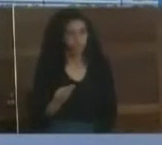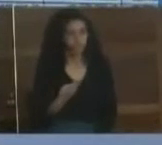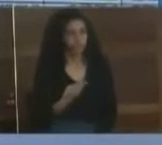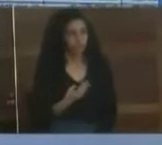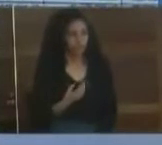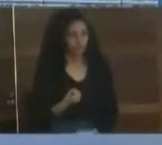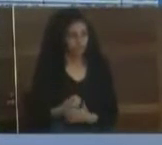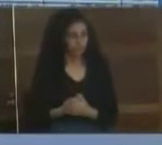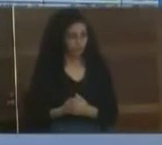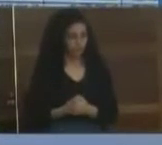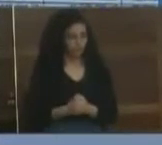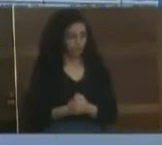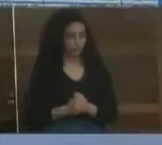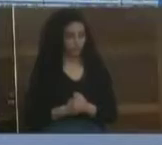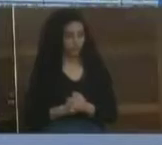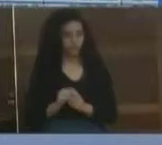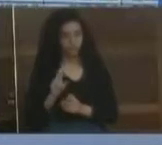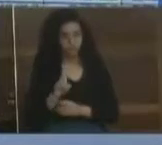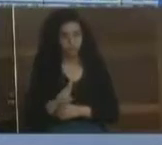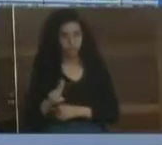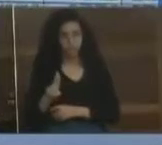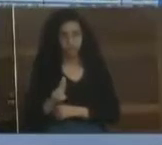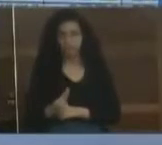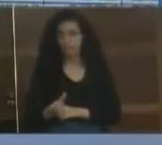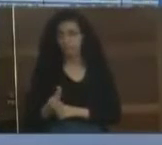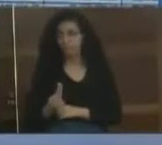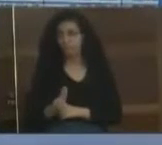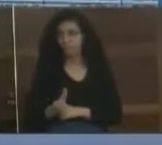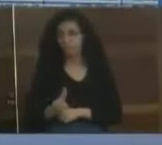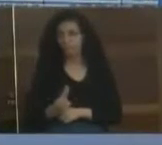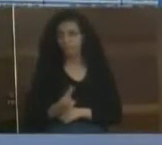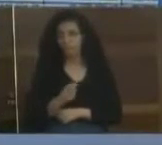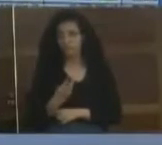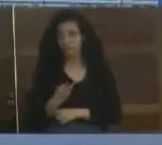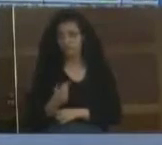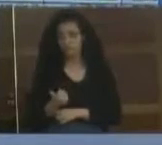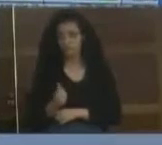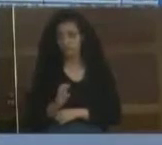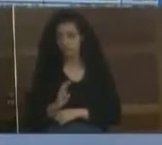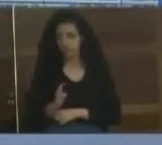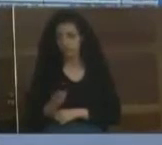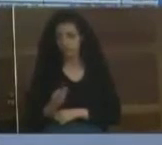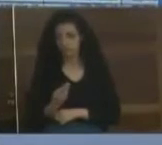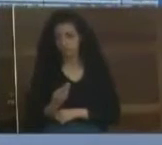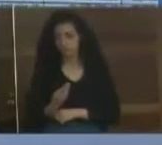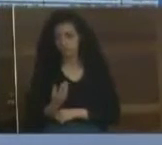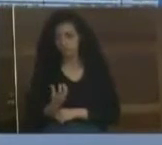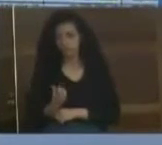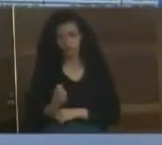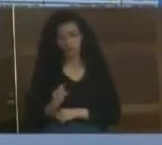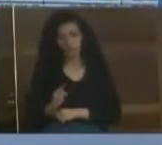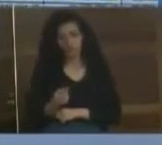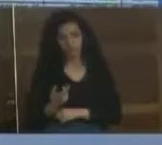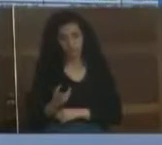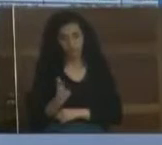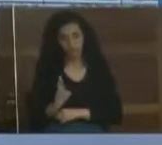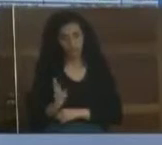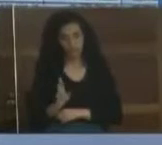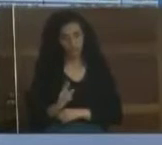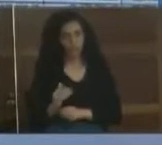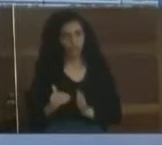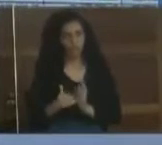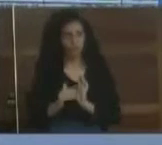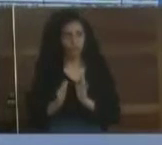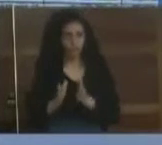748 mil reais despesa empenhada no terceiro quadrimestre de 31 milhões e 6 mil reais despesas empenhadas